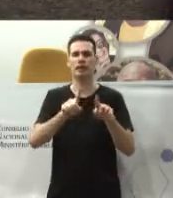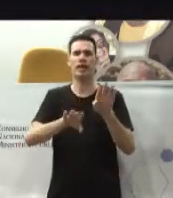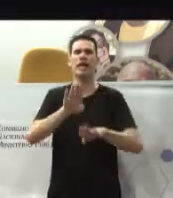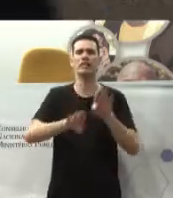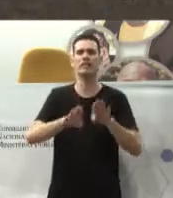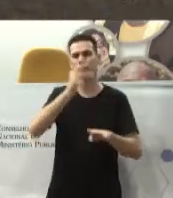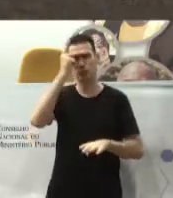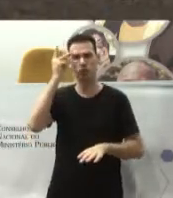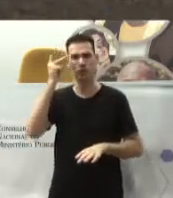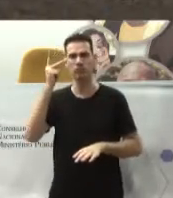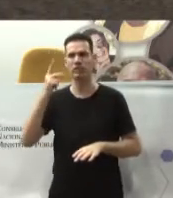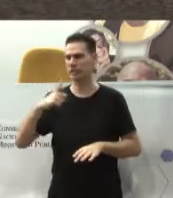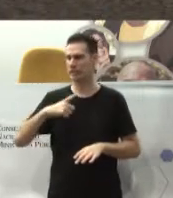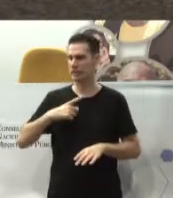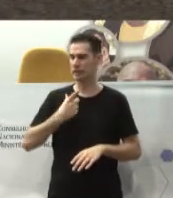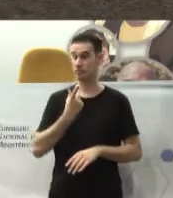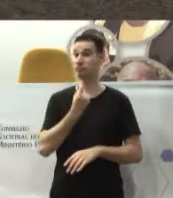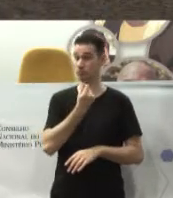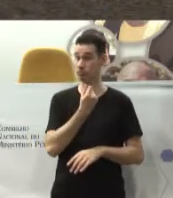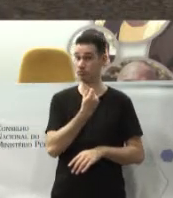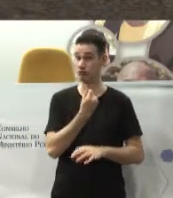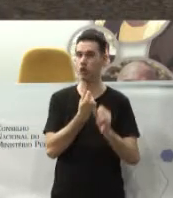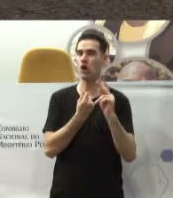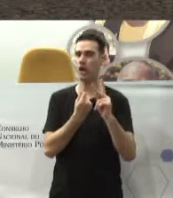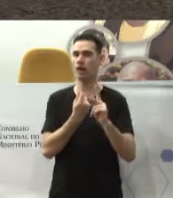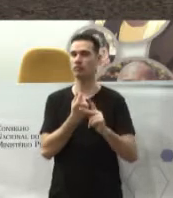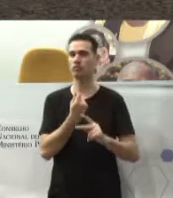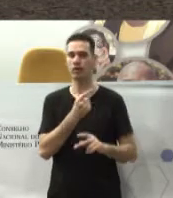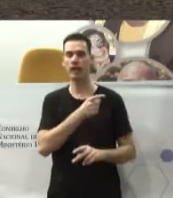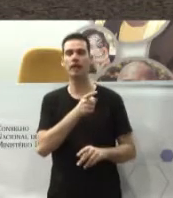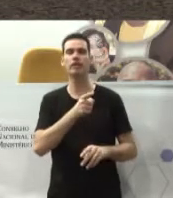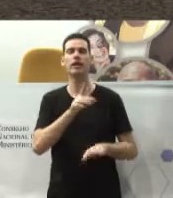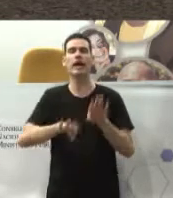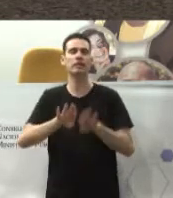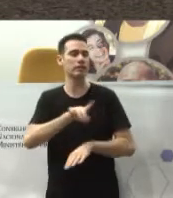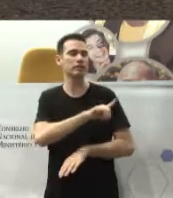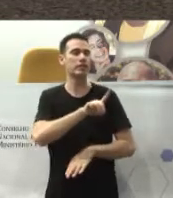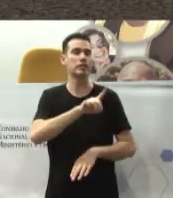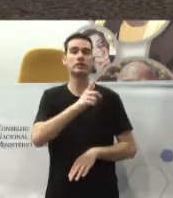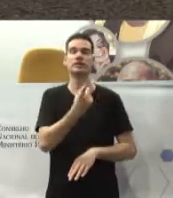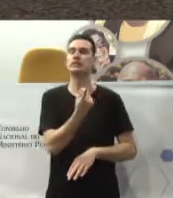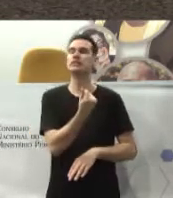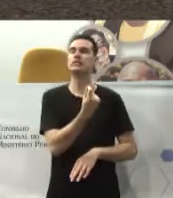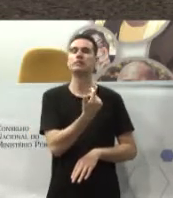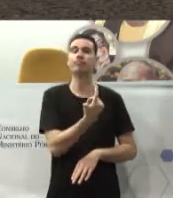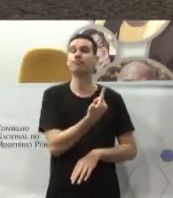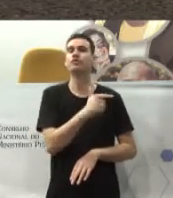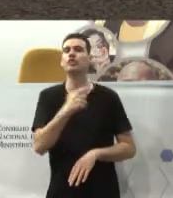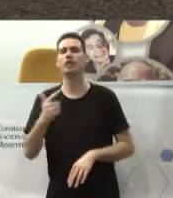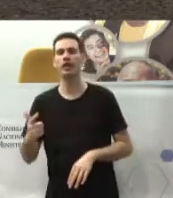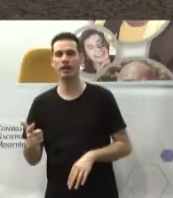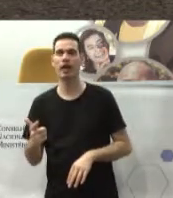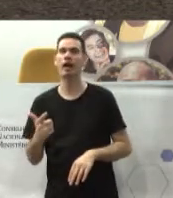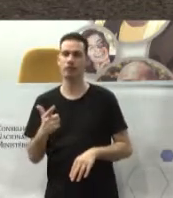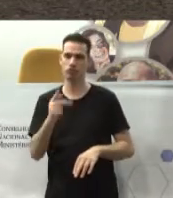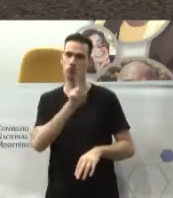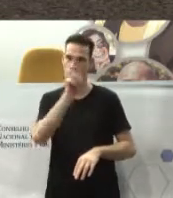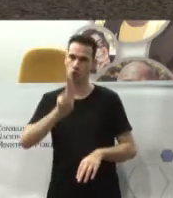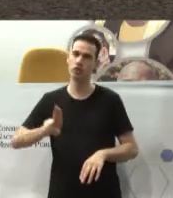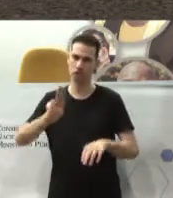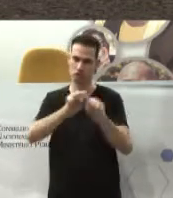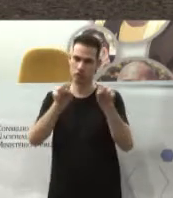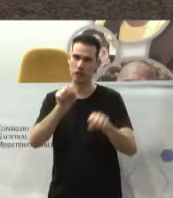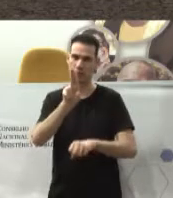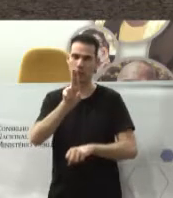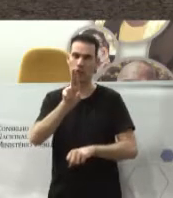recursos vai pagar o medicamento, enquanto quem não tem, tê-lo-á pelo SUS, desde que bem